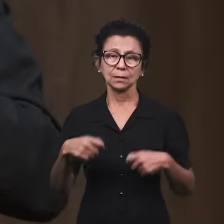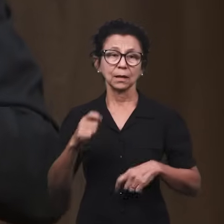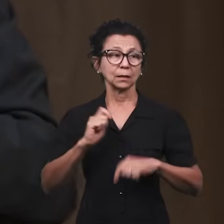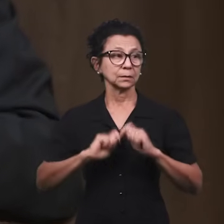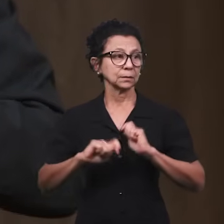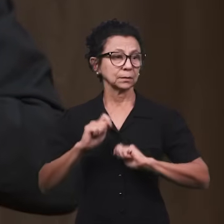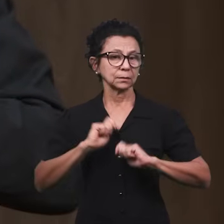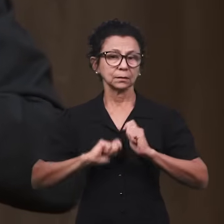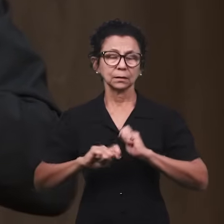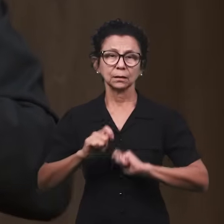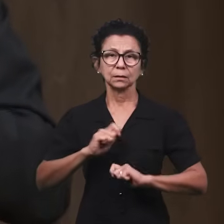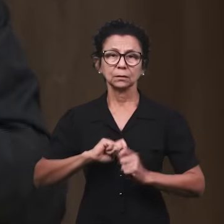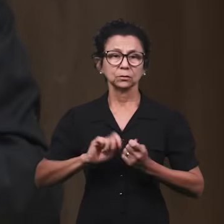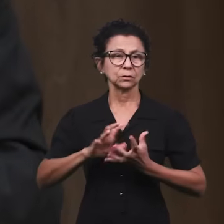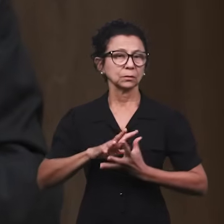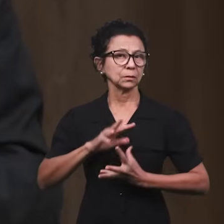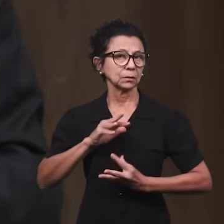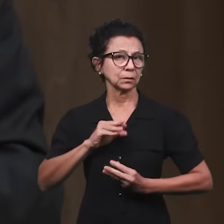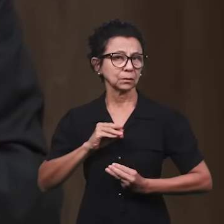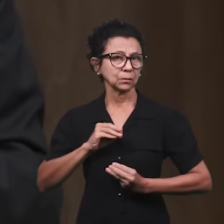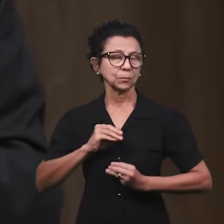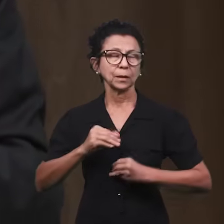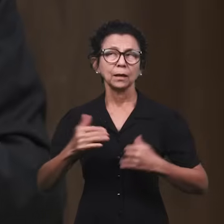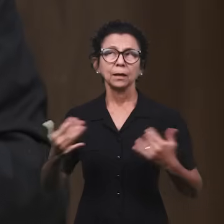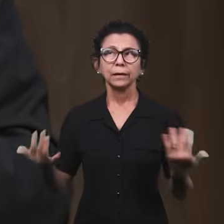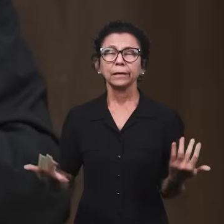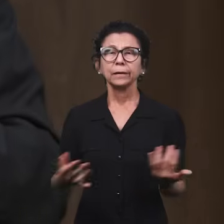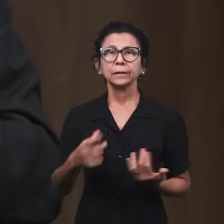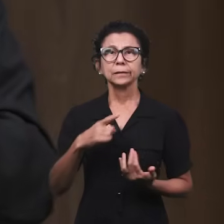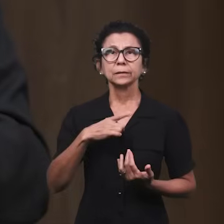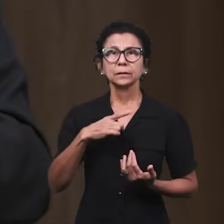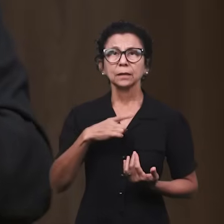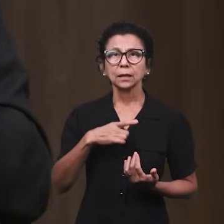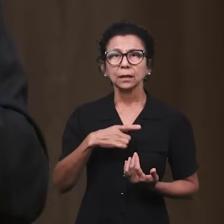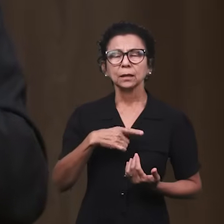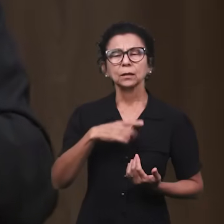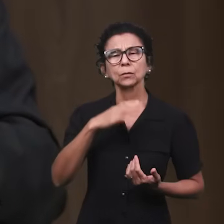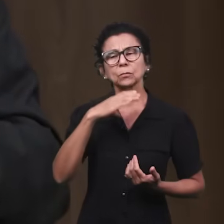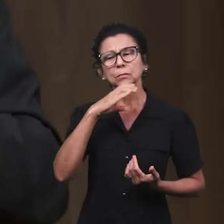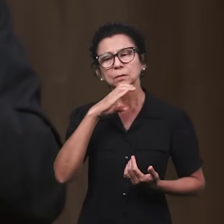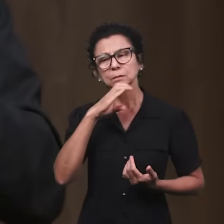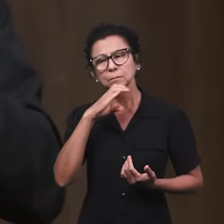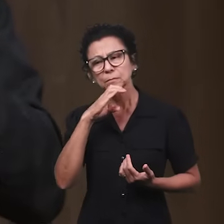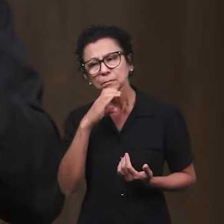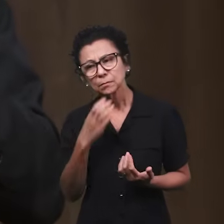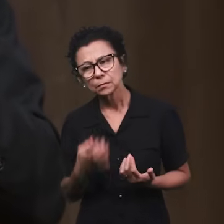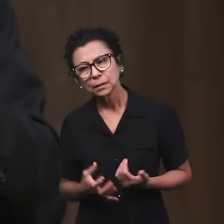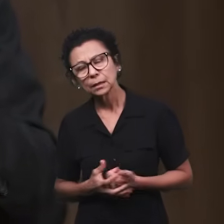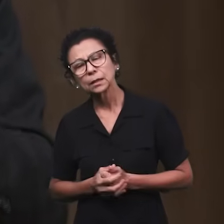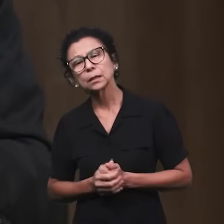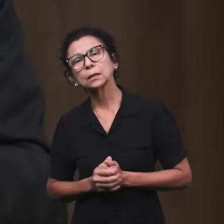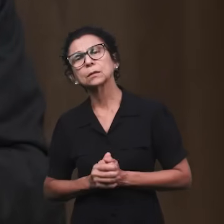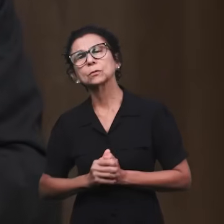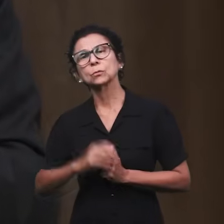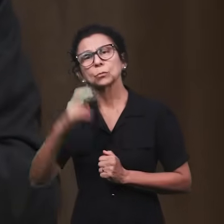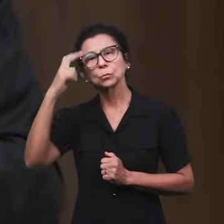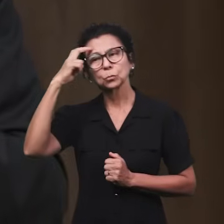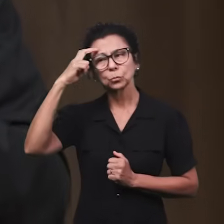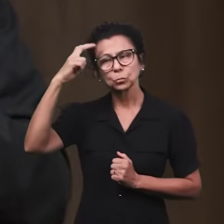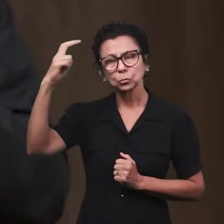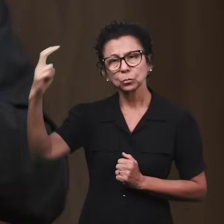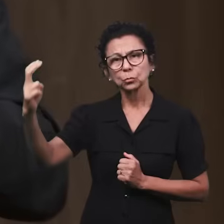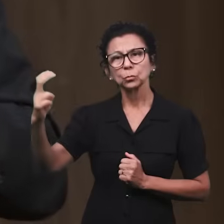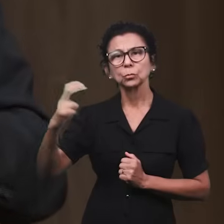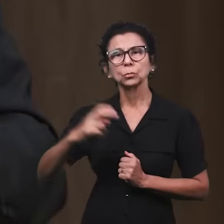tem essa ansiedade, isso é da alma do homem. A alma também tem por conhecimento, pro lado intelectual,